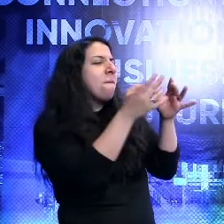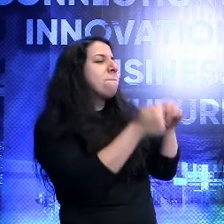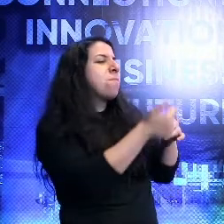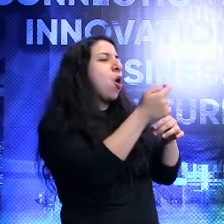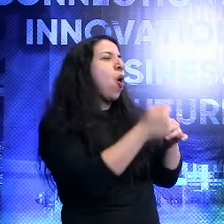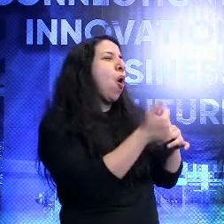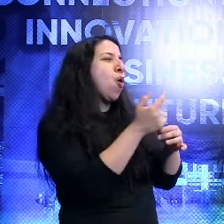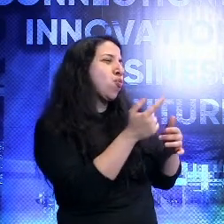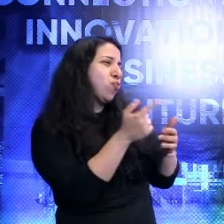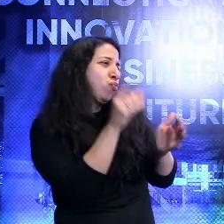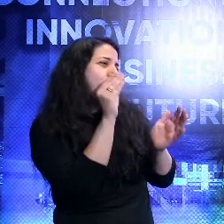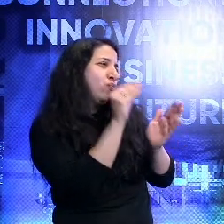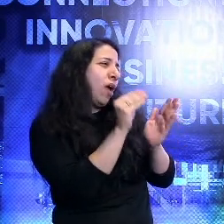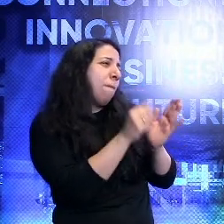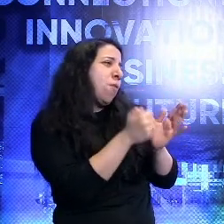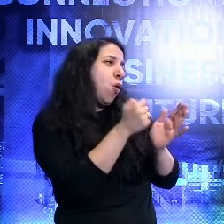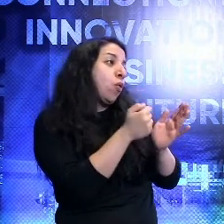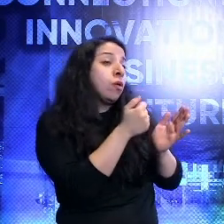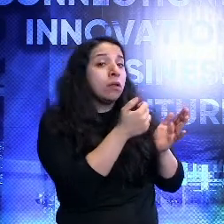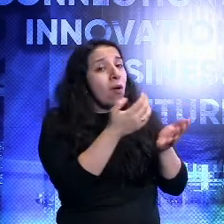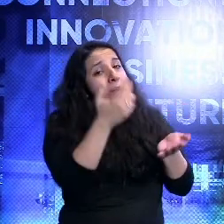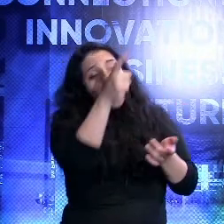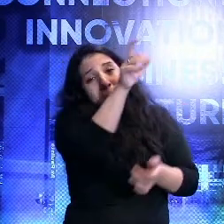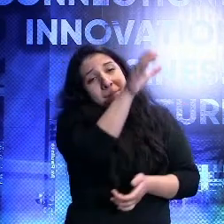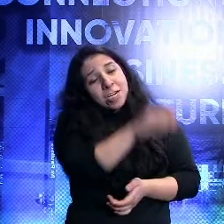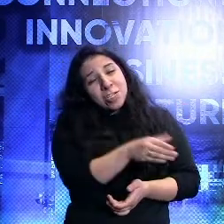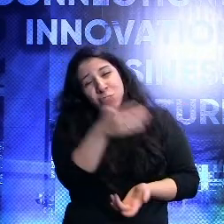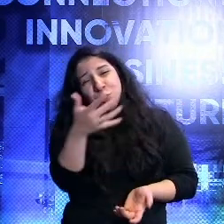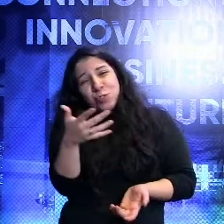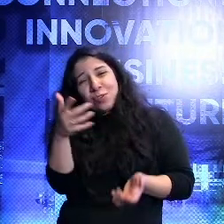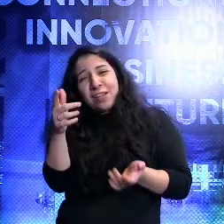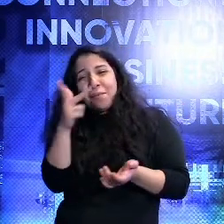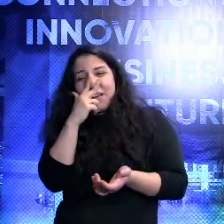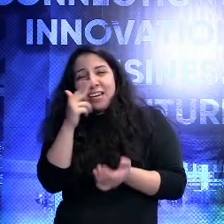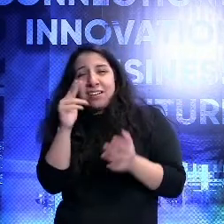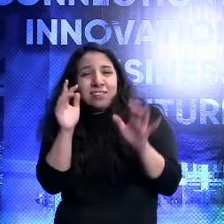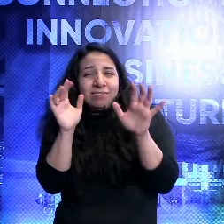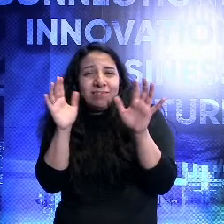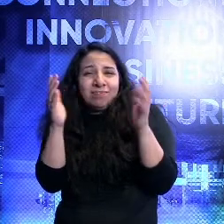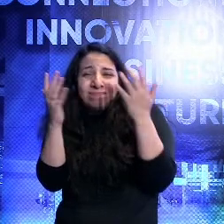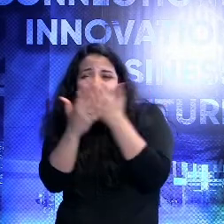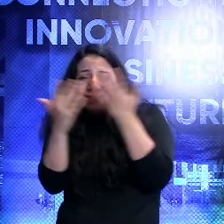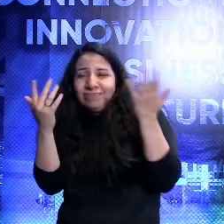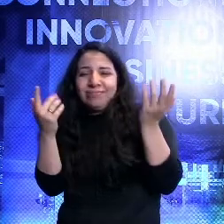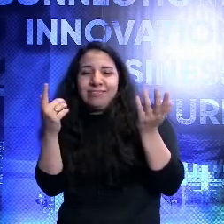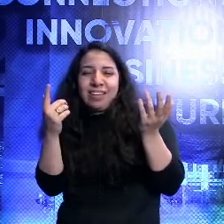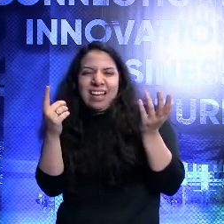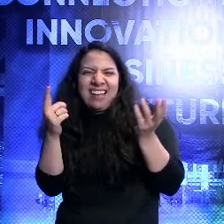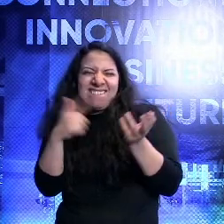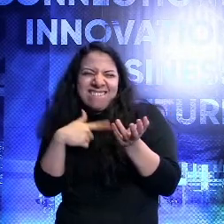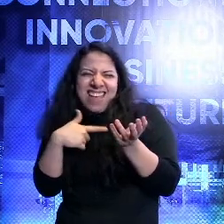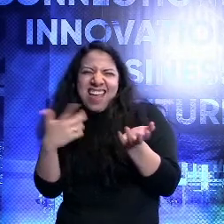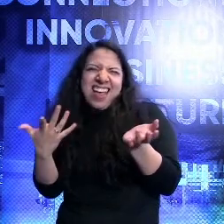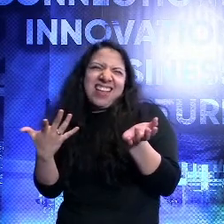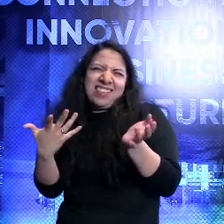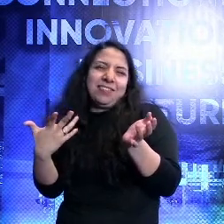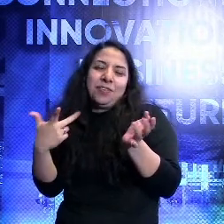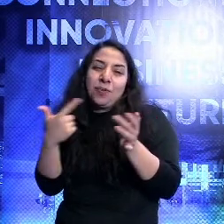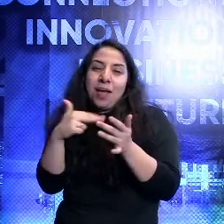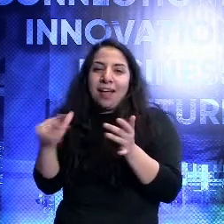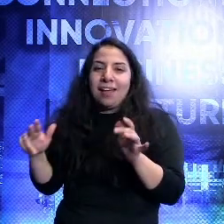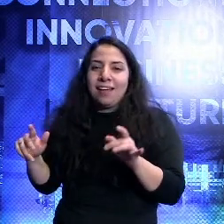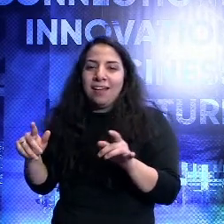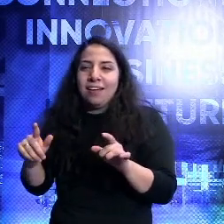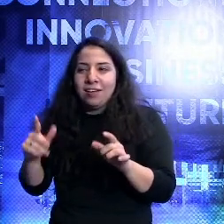ter que preencher esses gaps com muita imaginação e criatividade. E aqui é que mora o risco, porque eu posso errar.